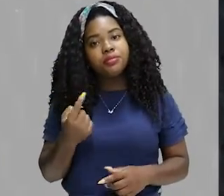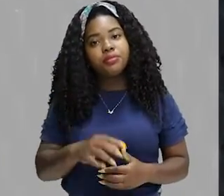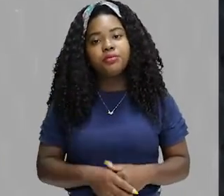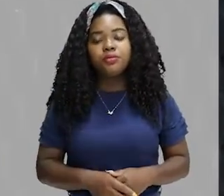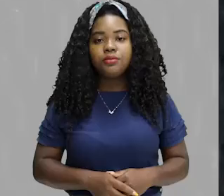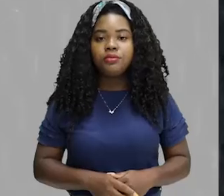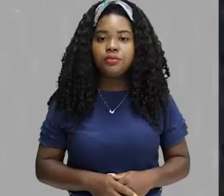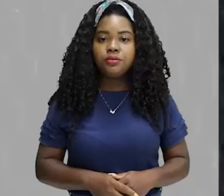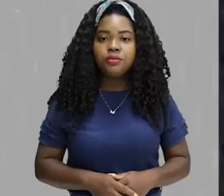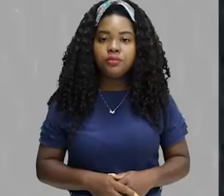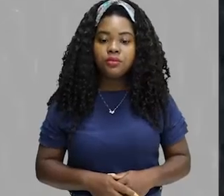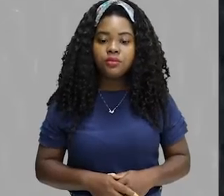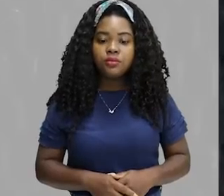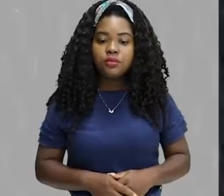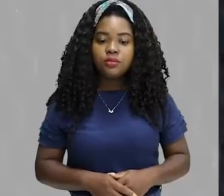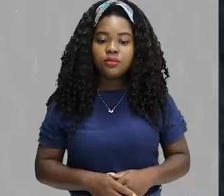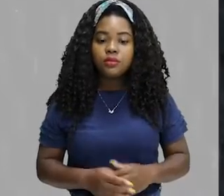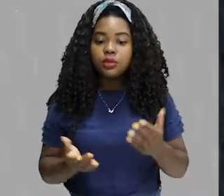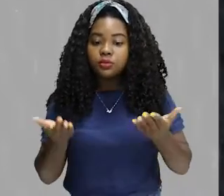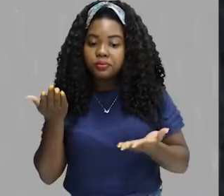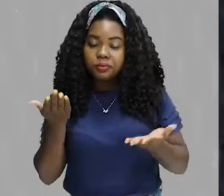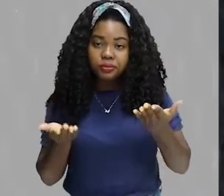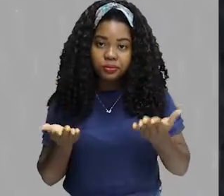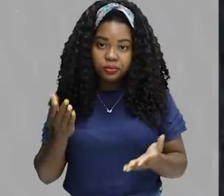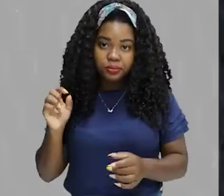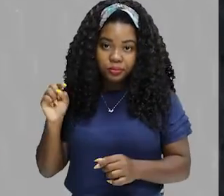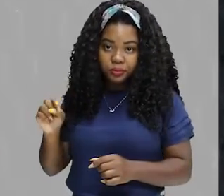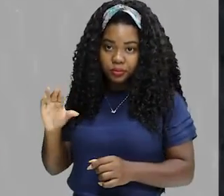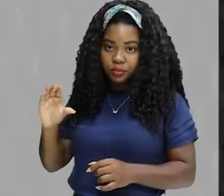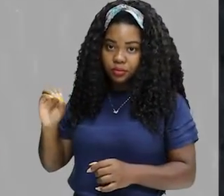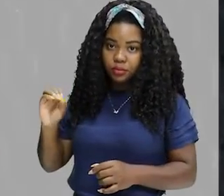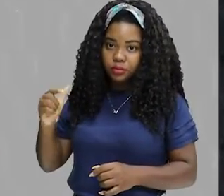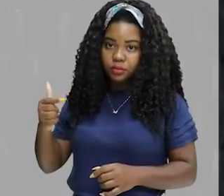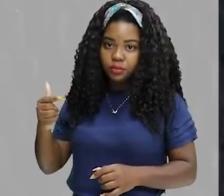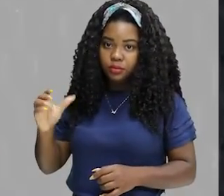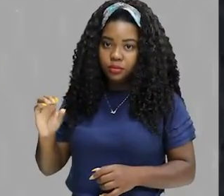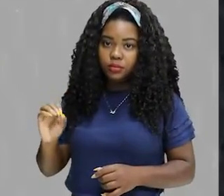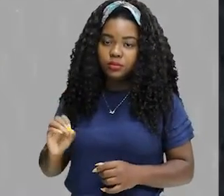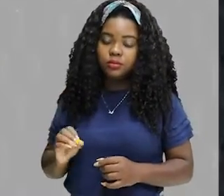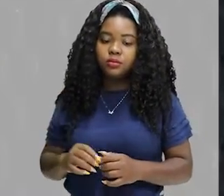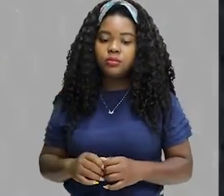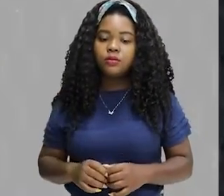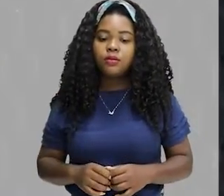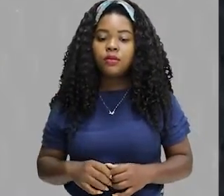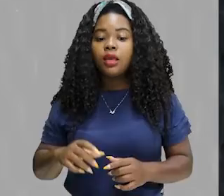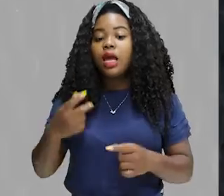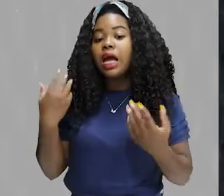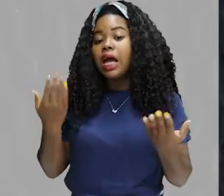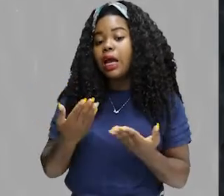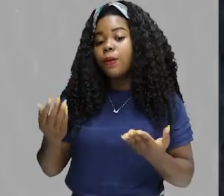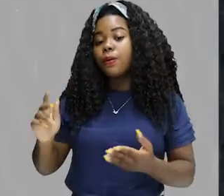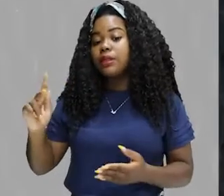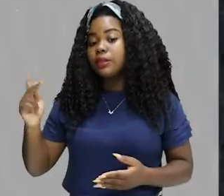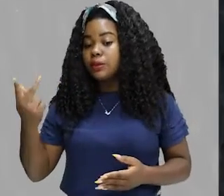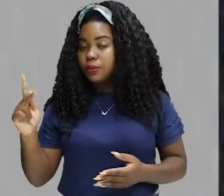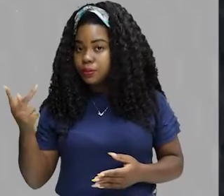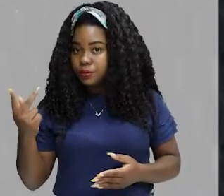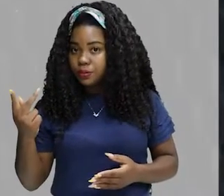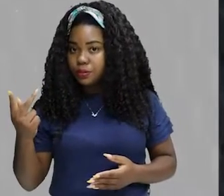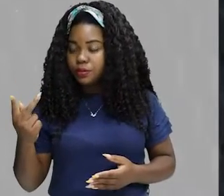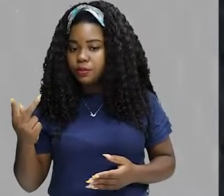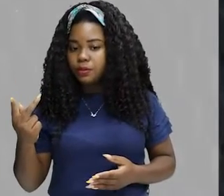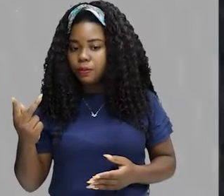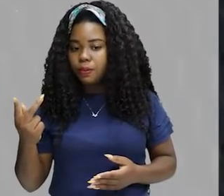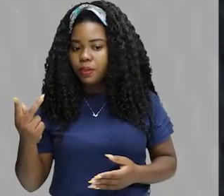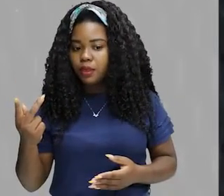carbono. Então, o carbono está balanceado. Bom, agora eu tenho o hidrogênio. No metano, olha aqui, turma,